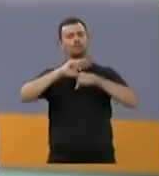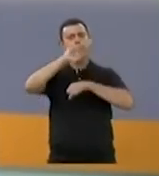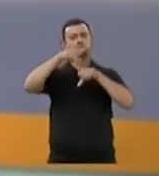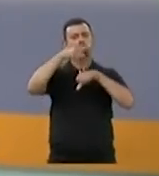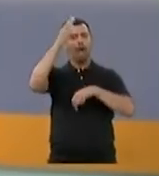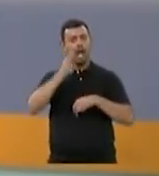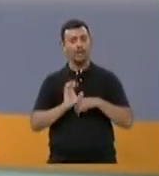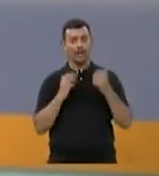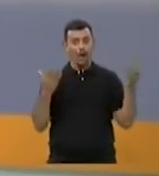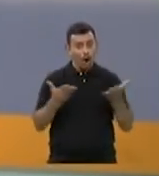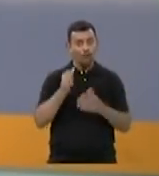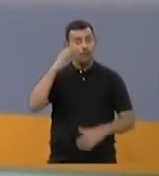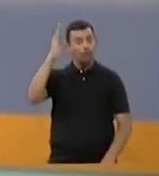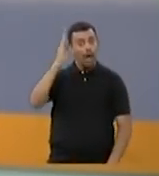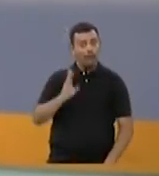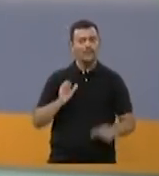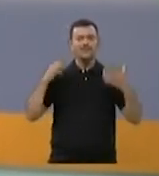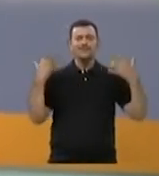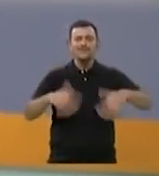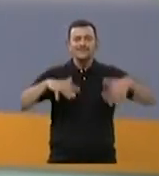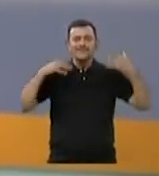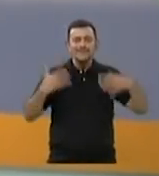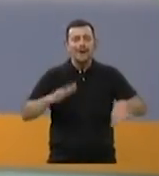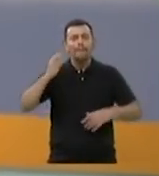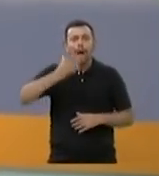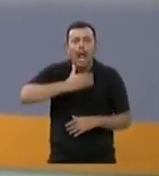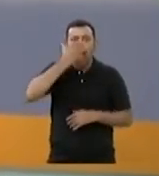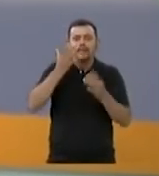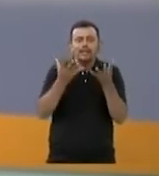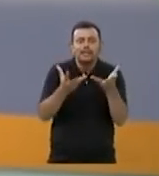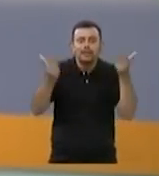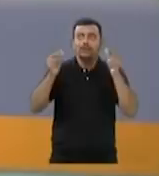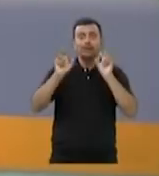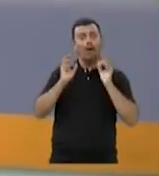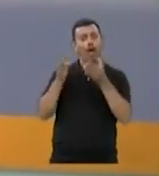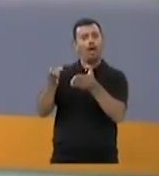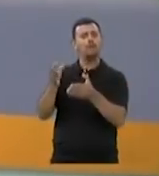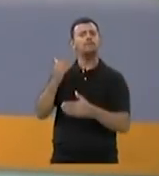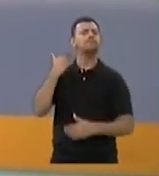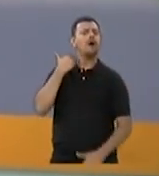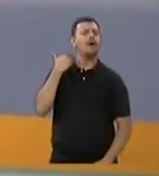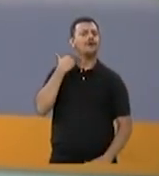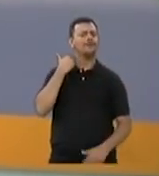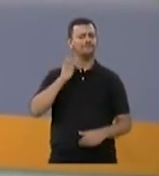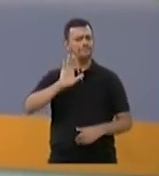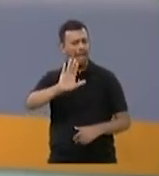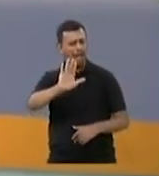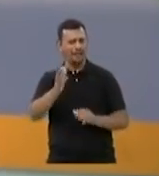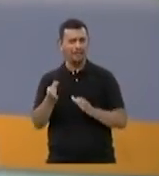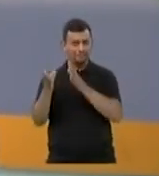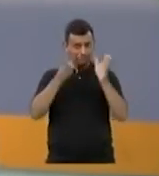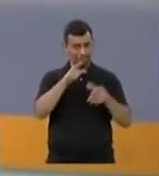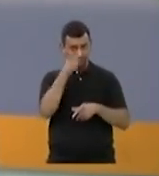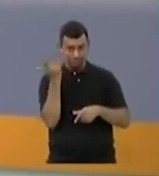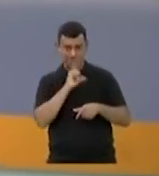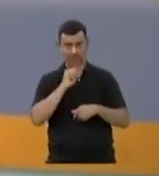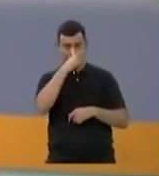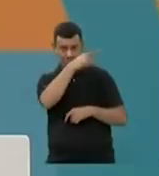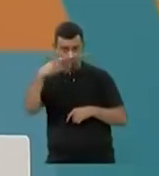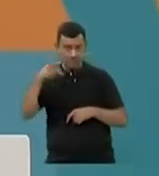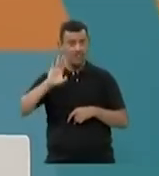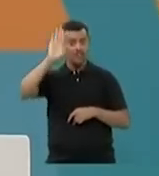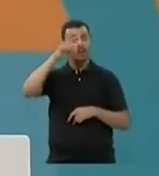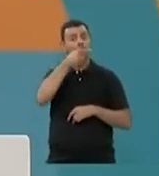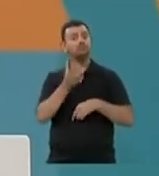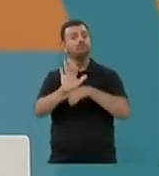dos bancos a indagação é qual o tratamento que na presidência da república você dará o sistema financeiro um